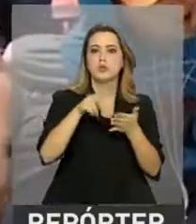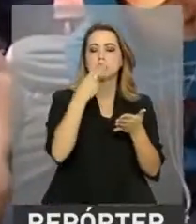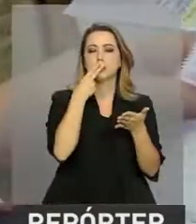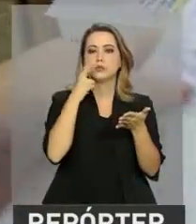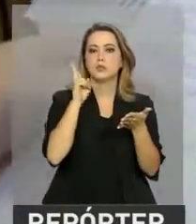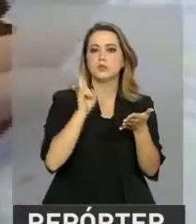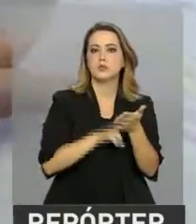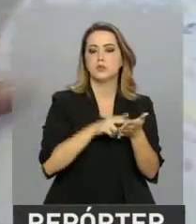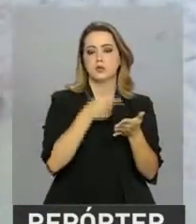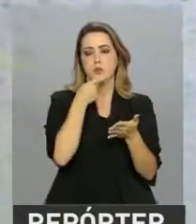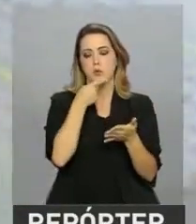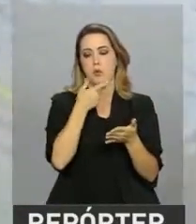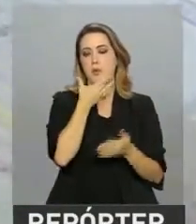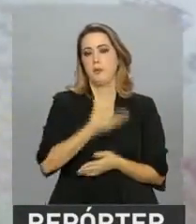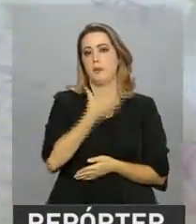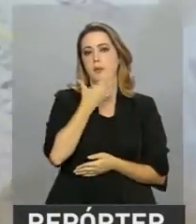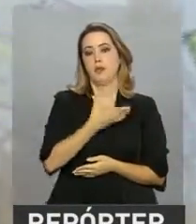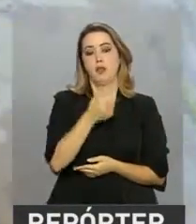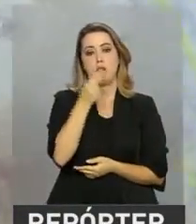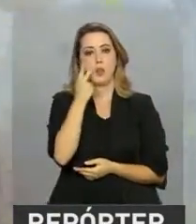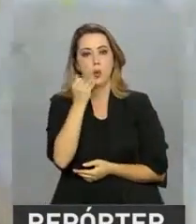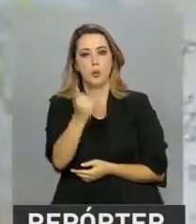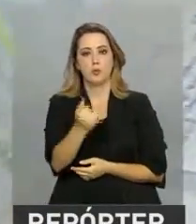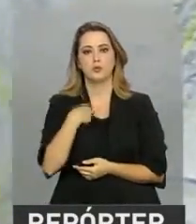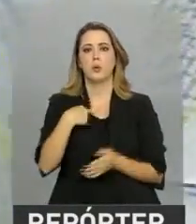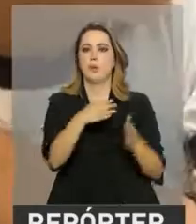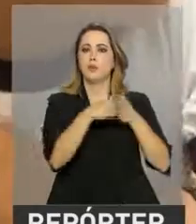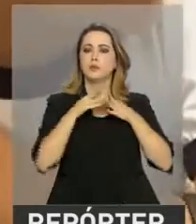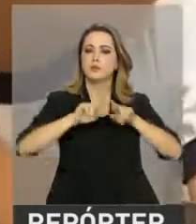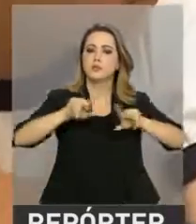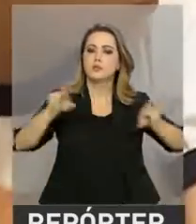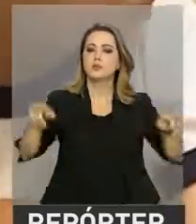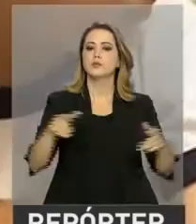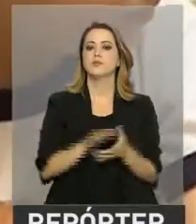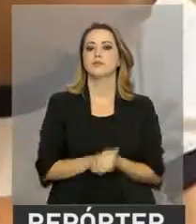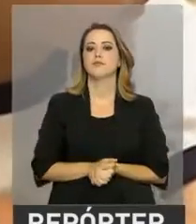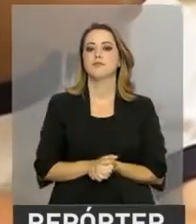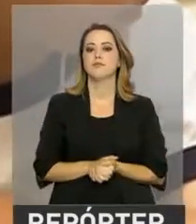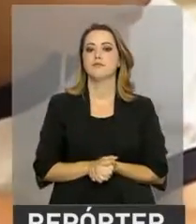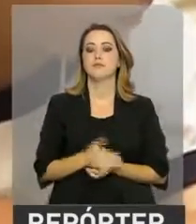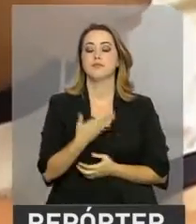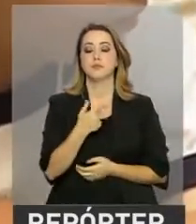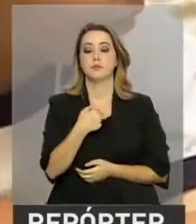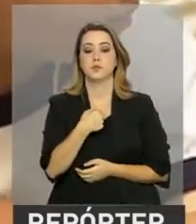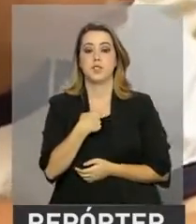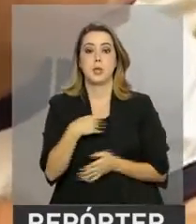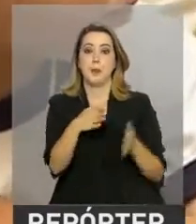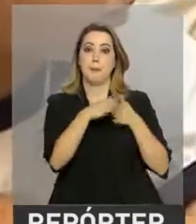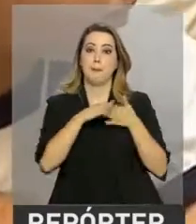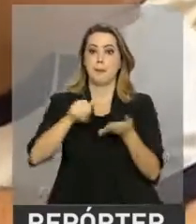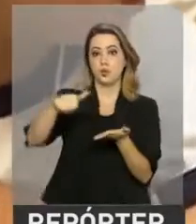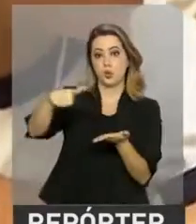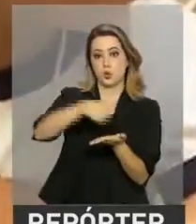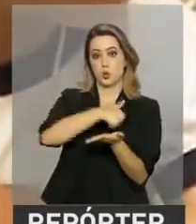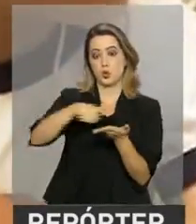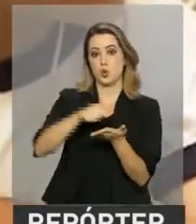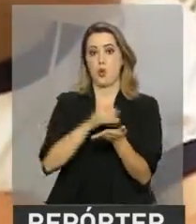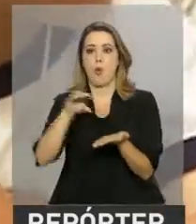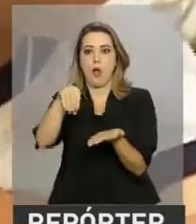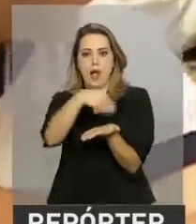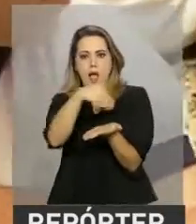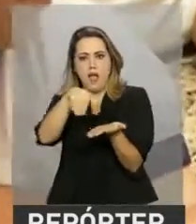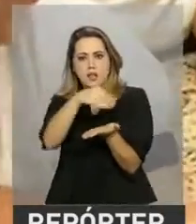Papai Noel. Os pedidos estão na ponta da língua. Eu pedi um patinete, um carro do Crash